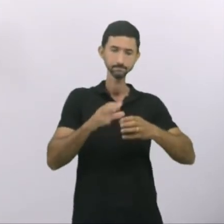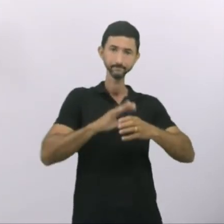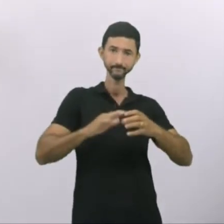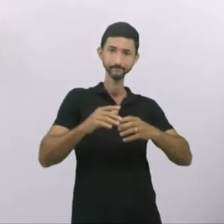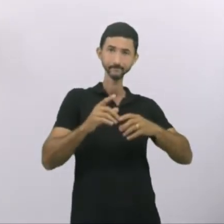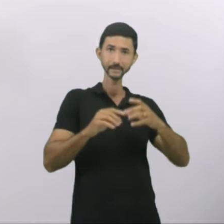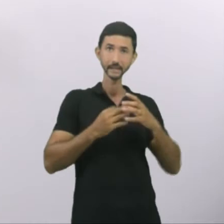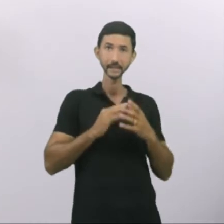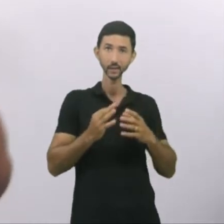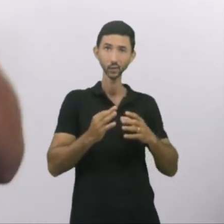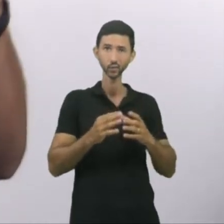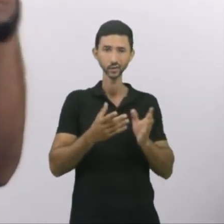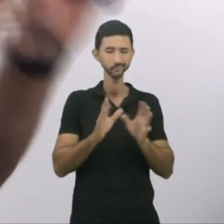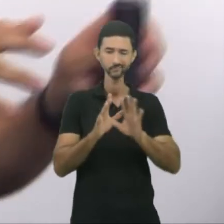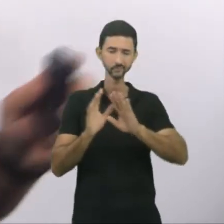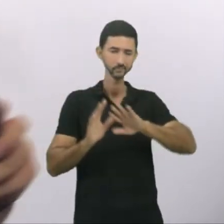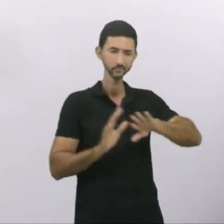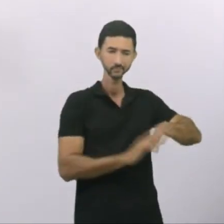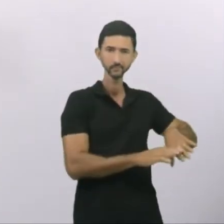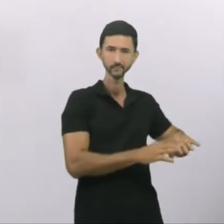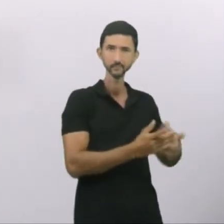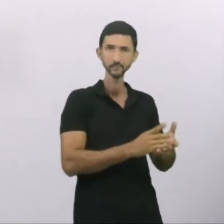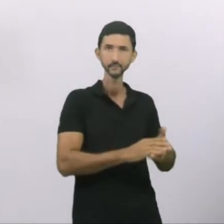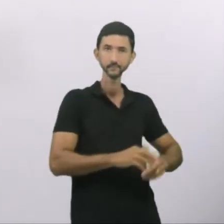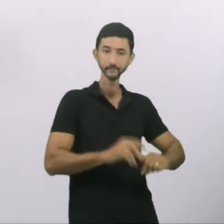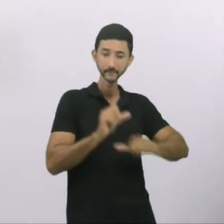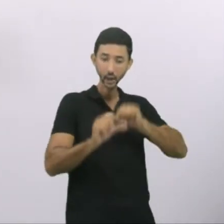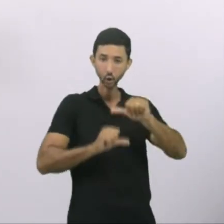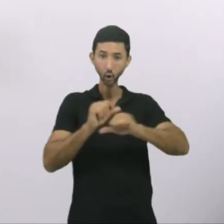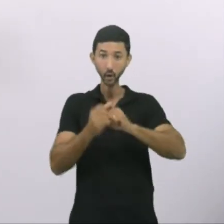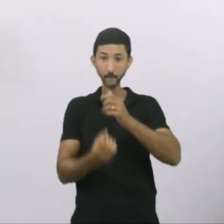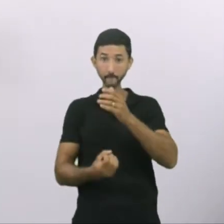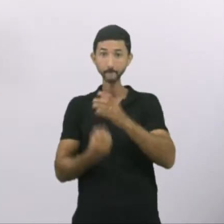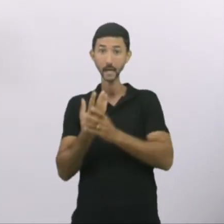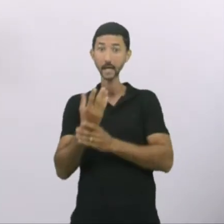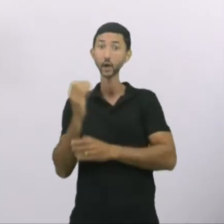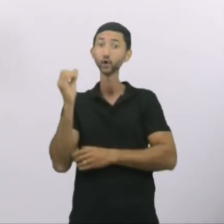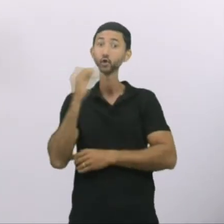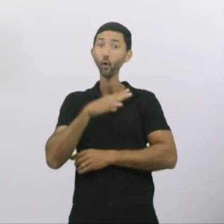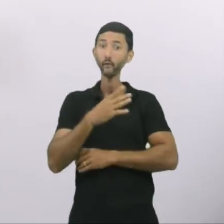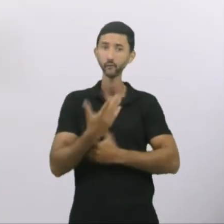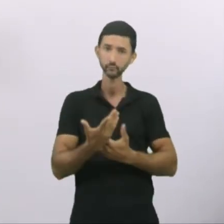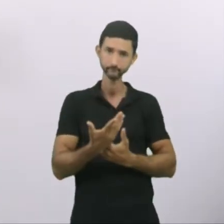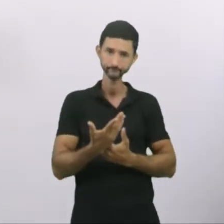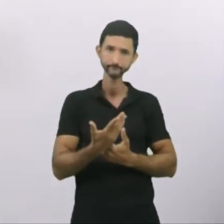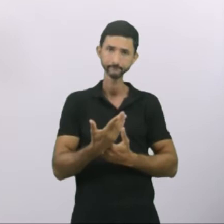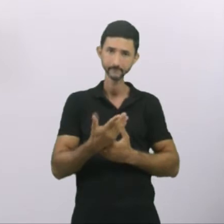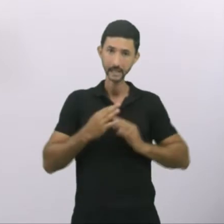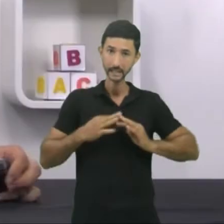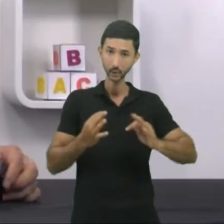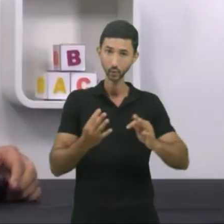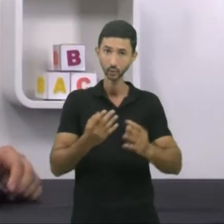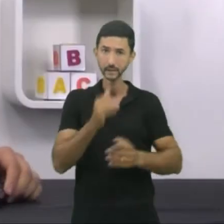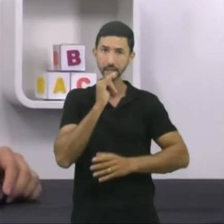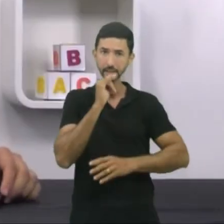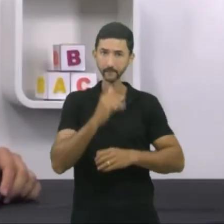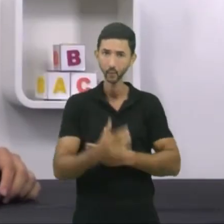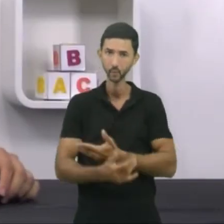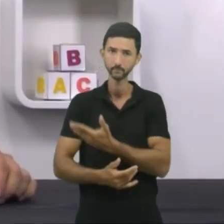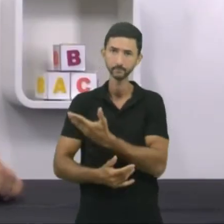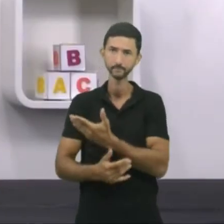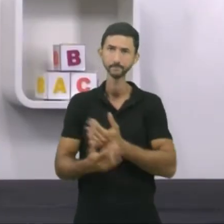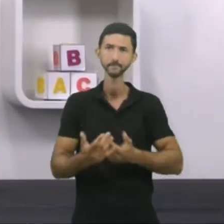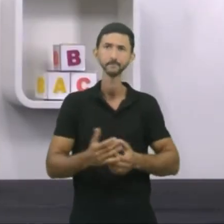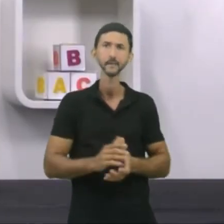tecnologia, agora ela não serve mais. Agora eu substituí. Vamos dar alguns exemplos? Há algum tempo